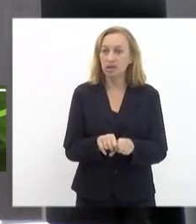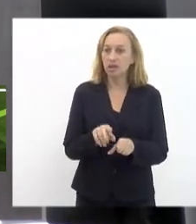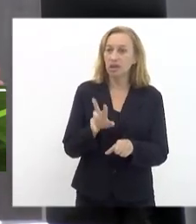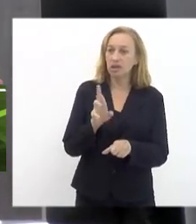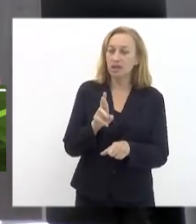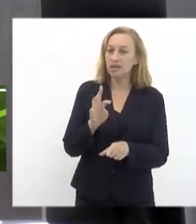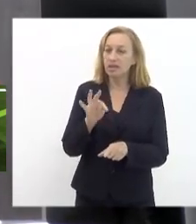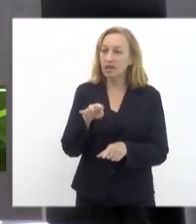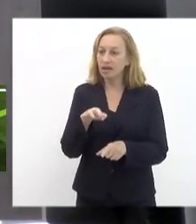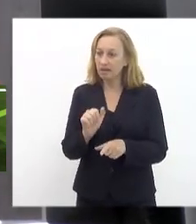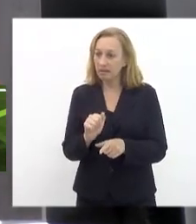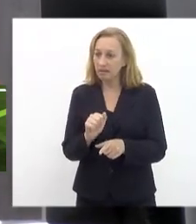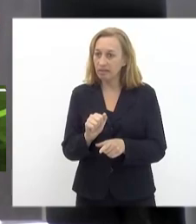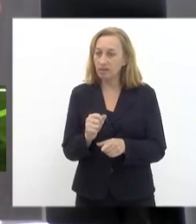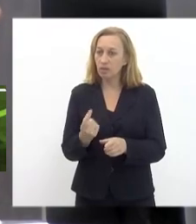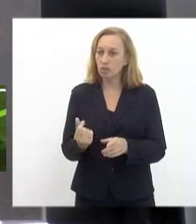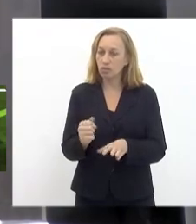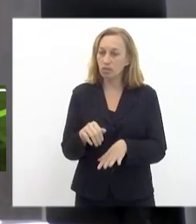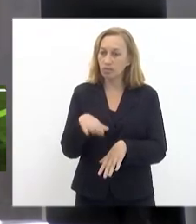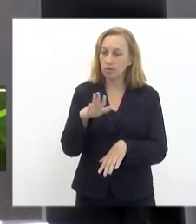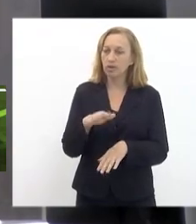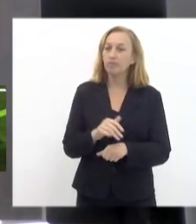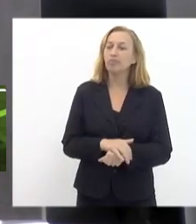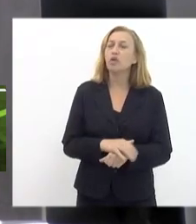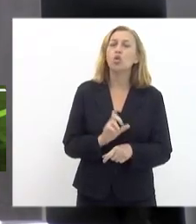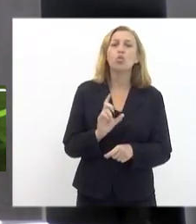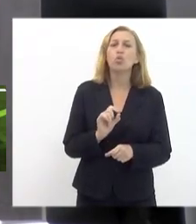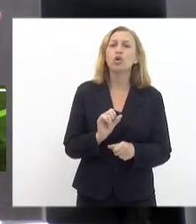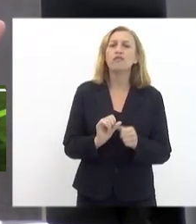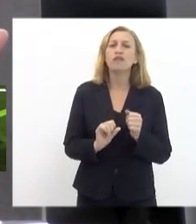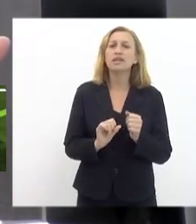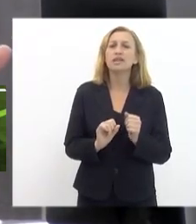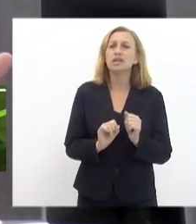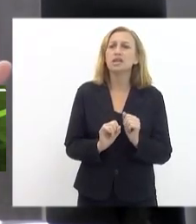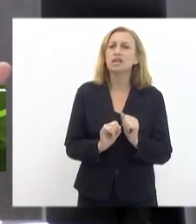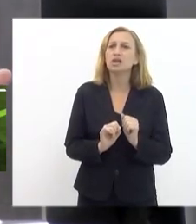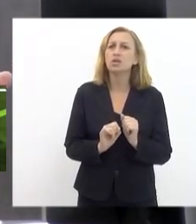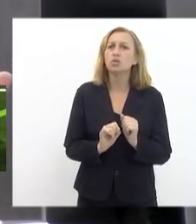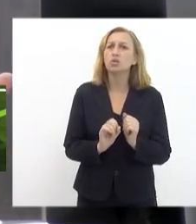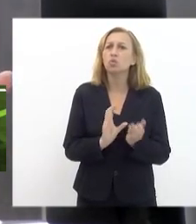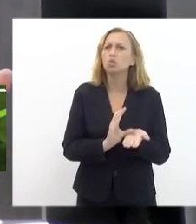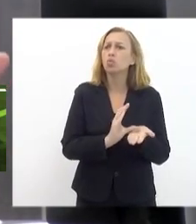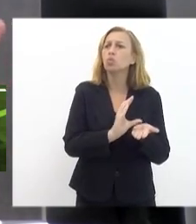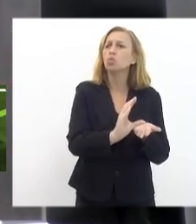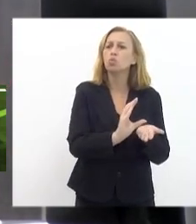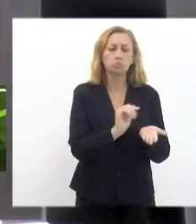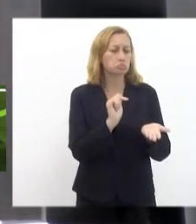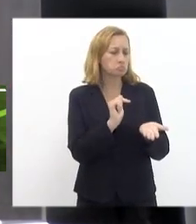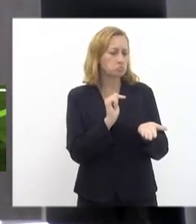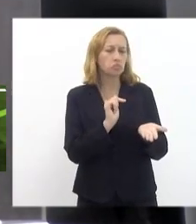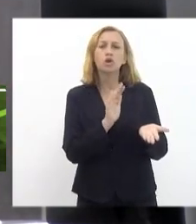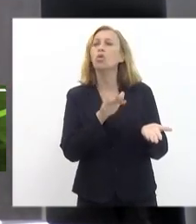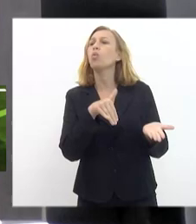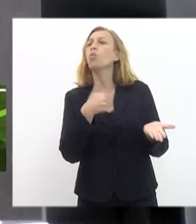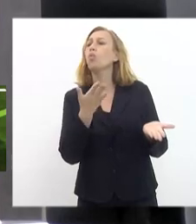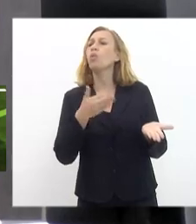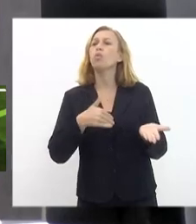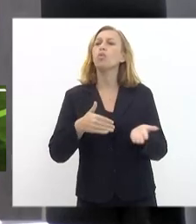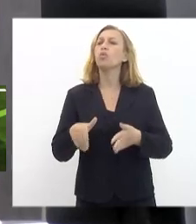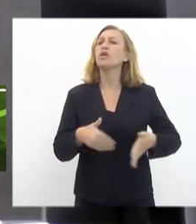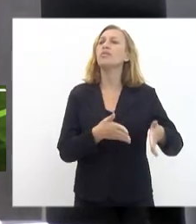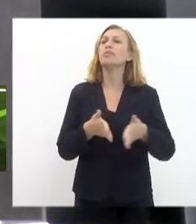dinheiro o que que nós vamos fazer com esses recursos Qual a destinação